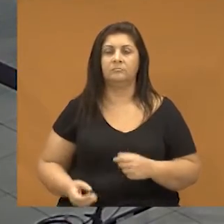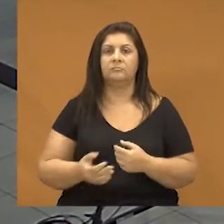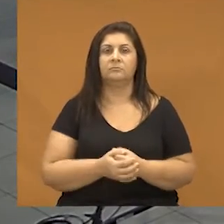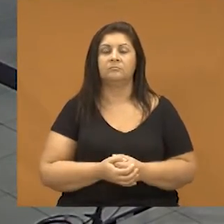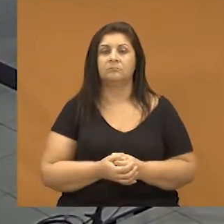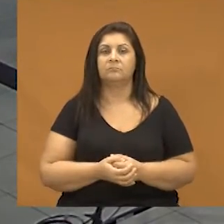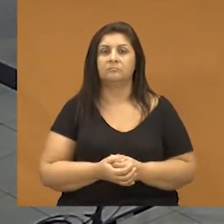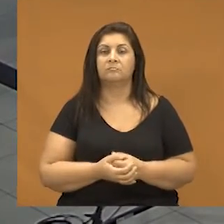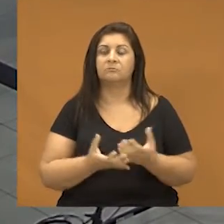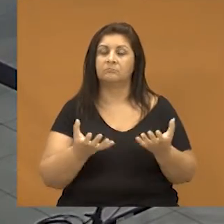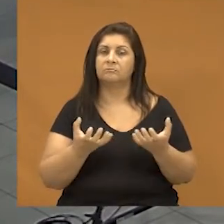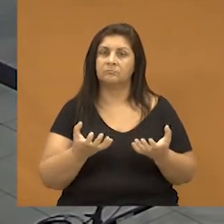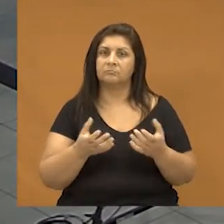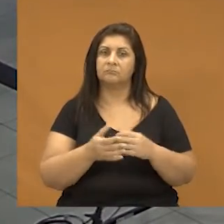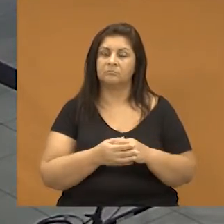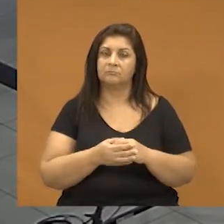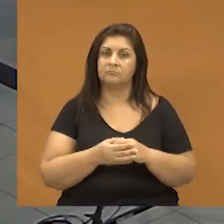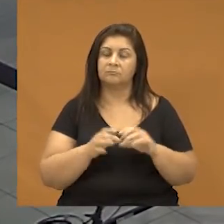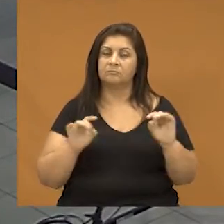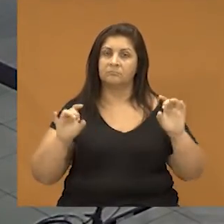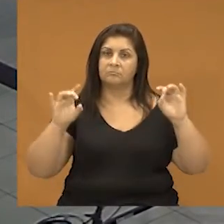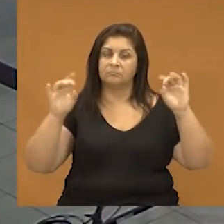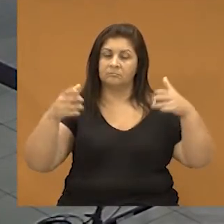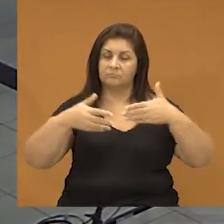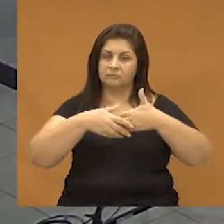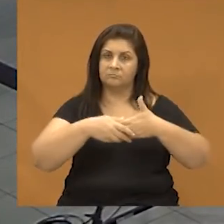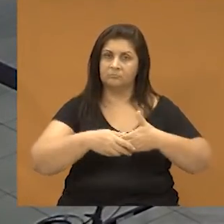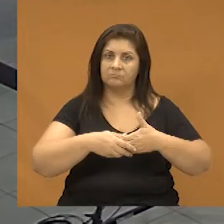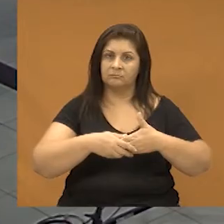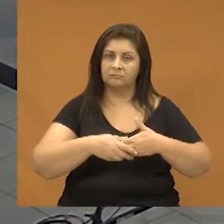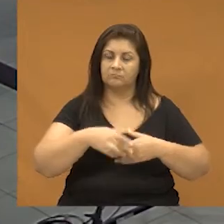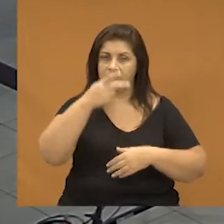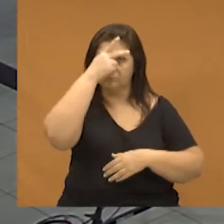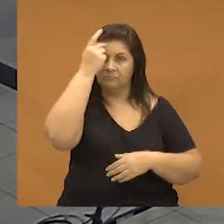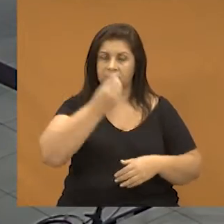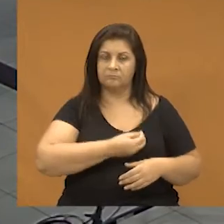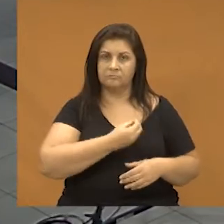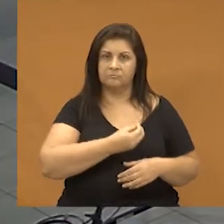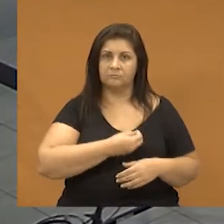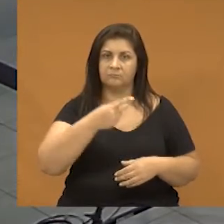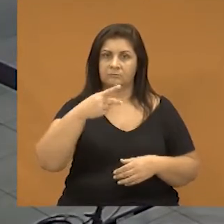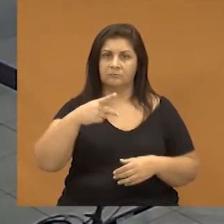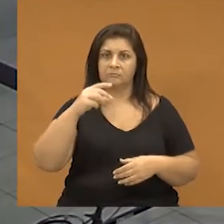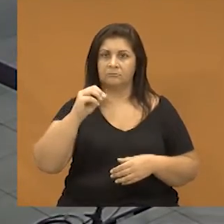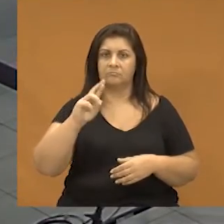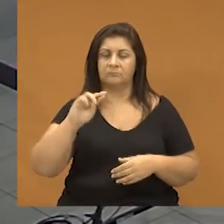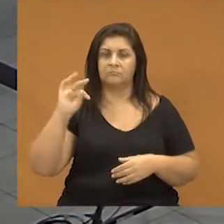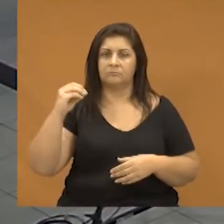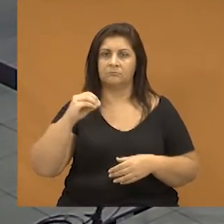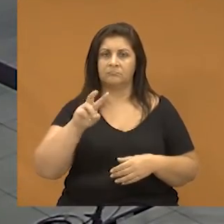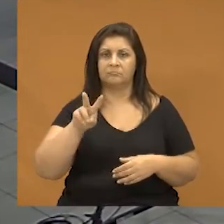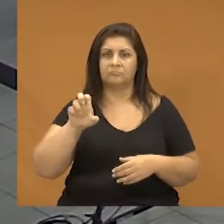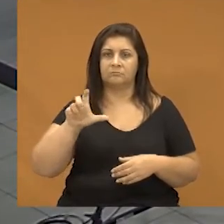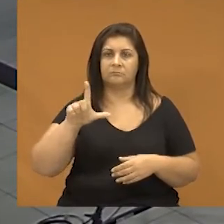saudar aqui em especial os moradores da estância do Porto Velho, na pessoa do Sarto, da Patrícia. Eu saúdo todos